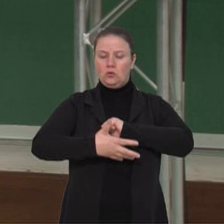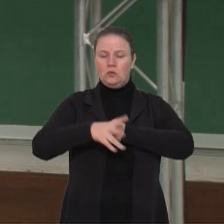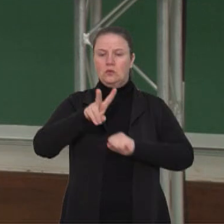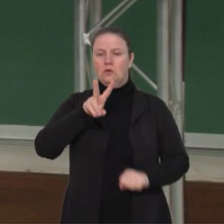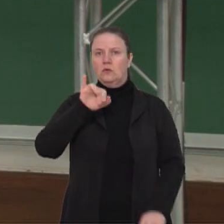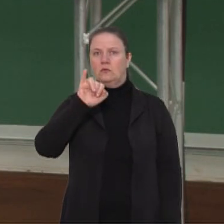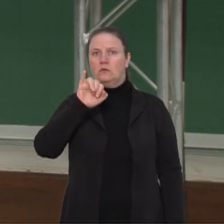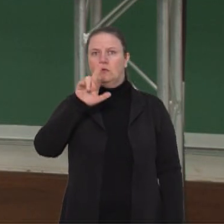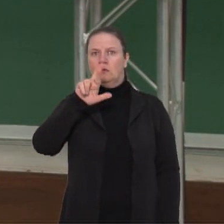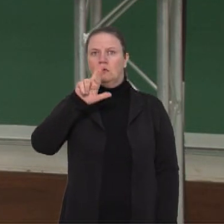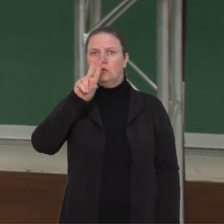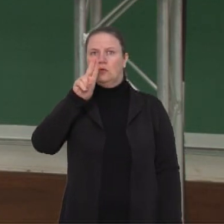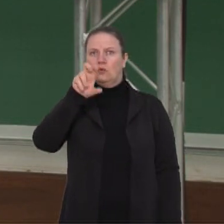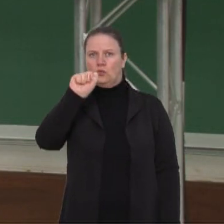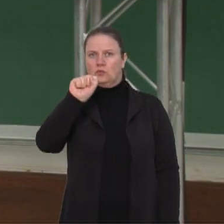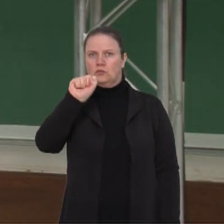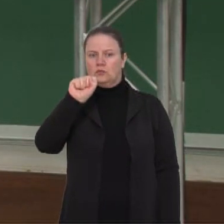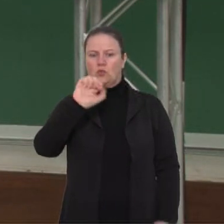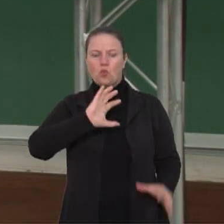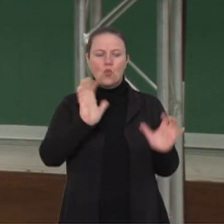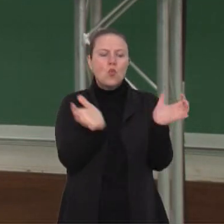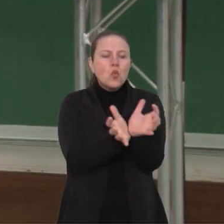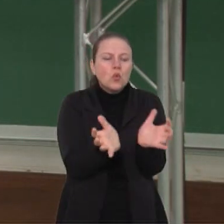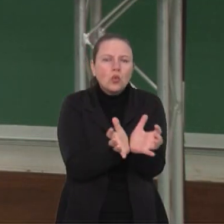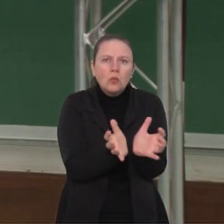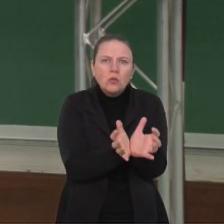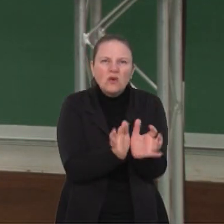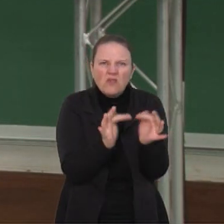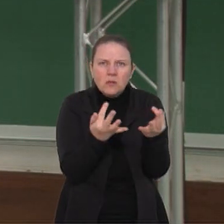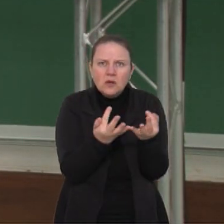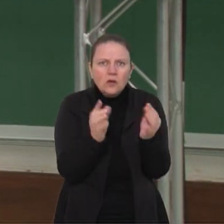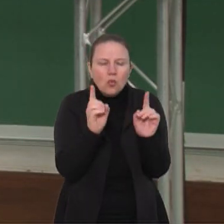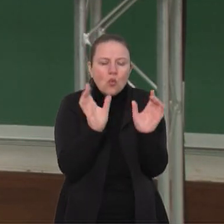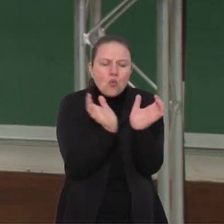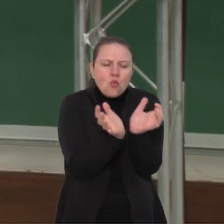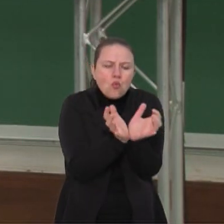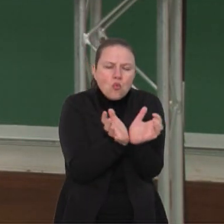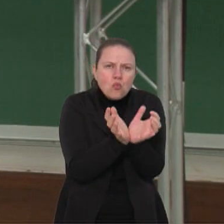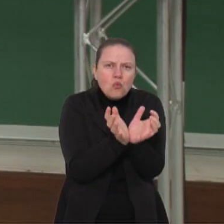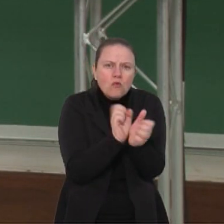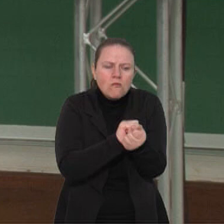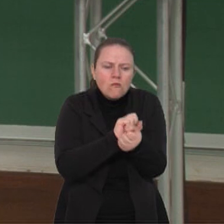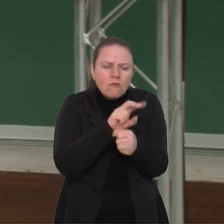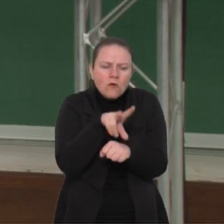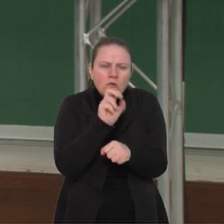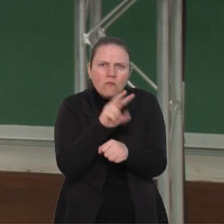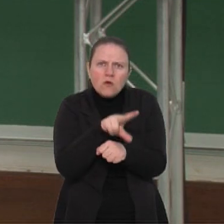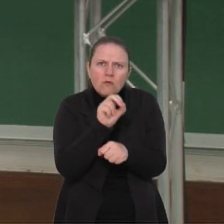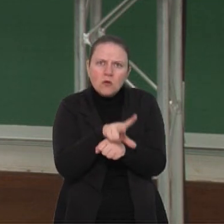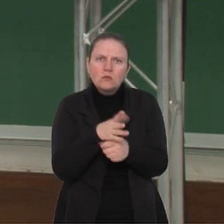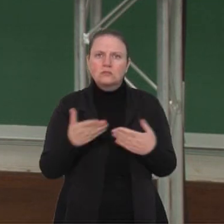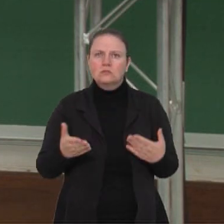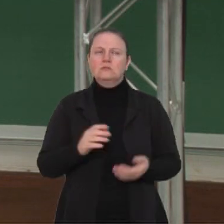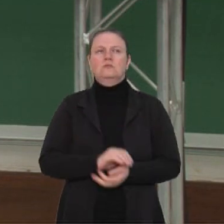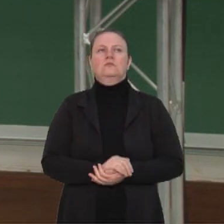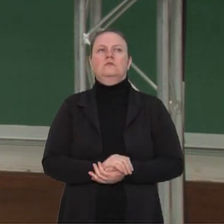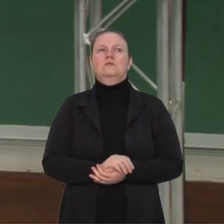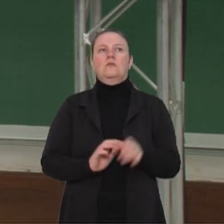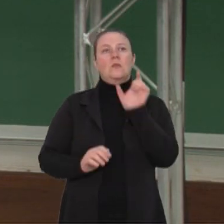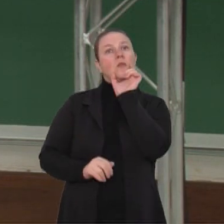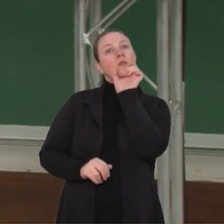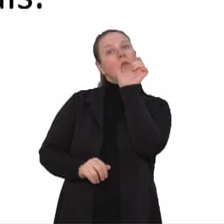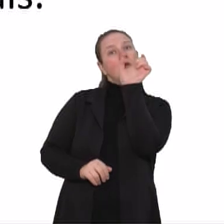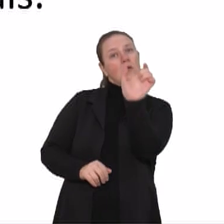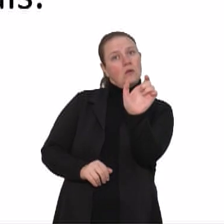Quais vírus? Dessa família. Mas observe, aqui, pessoal, tem que ser, olha lá, a palavra é